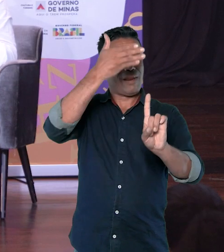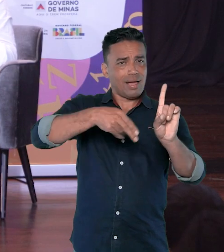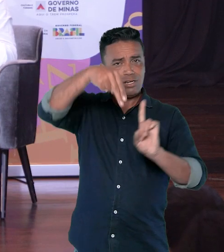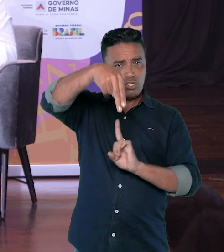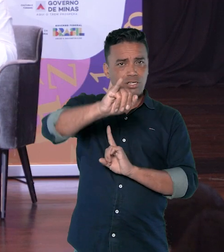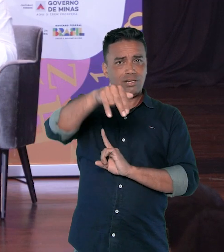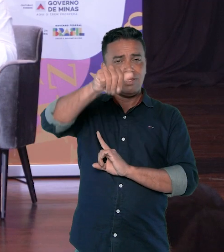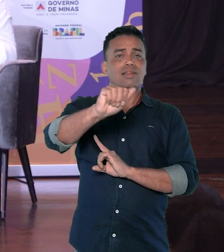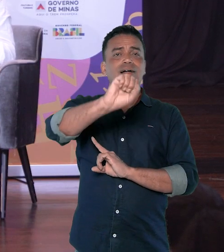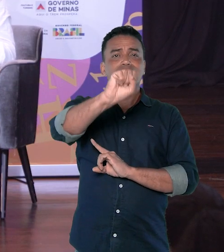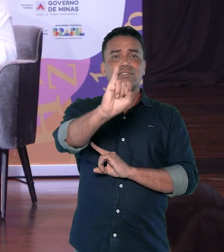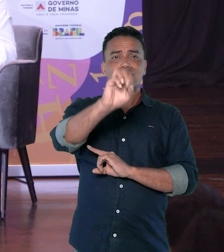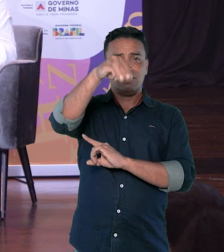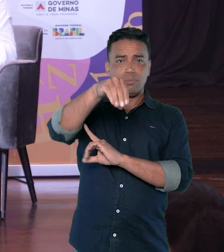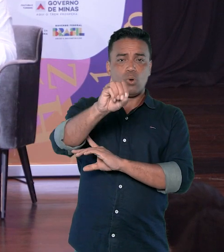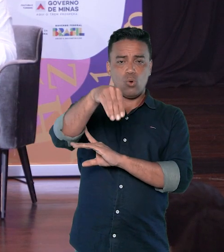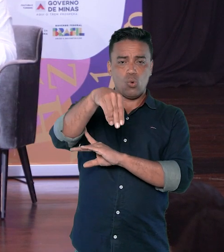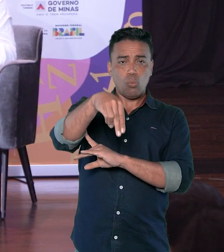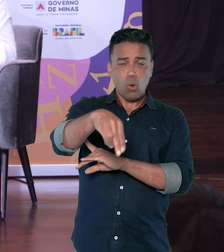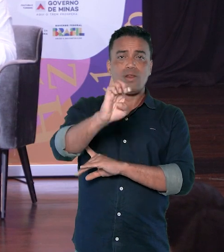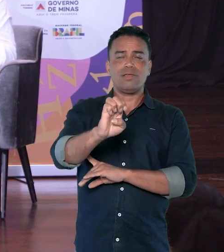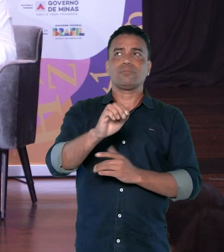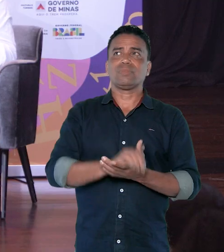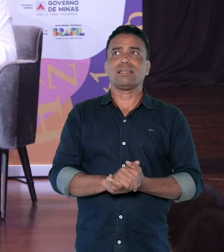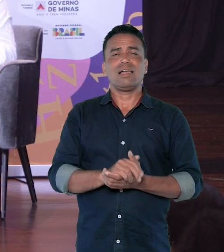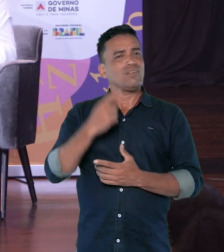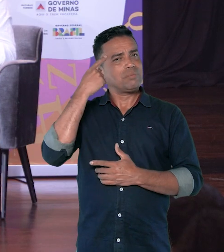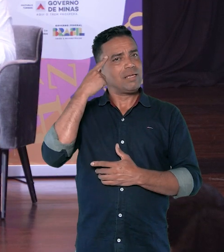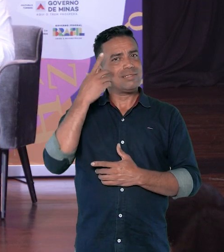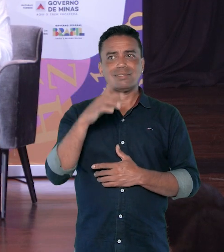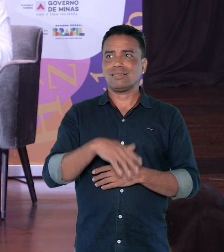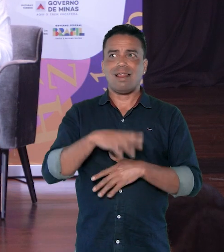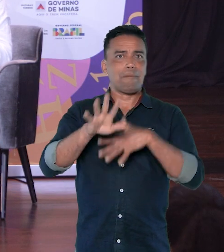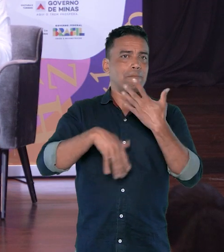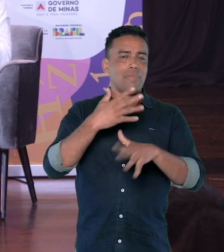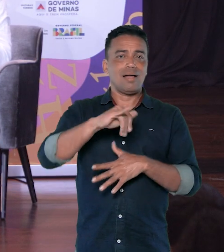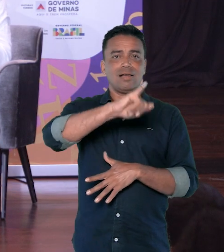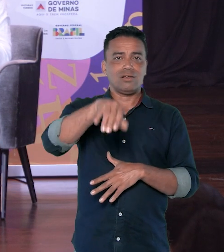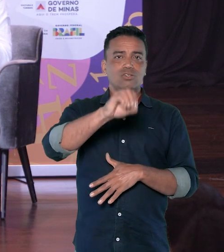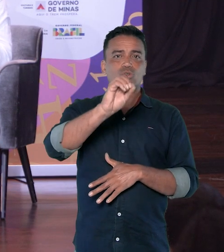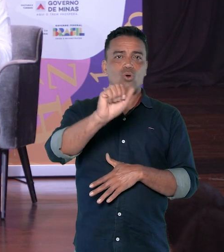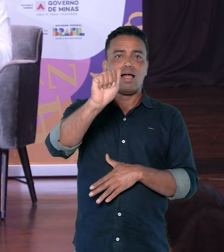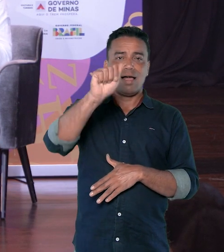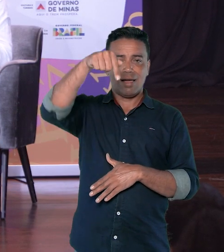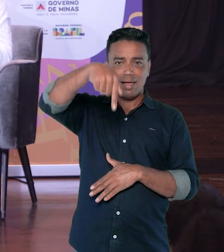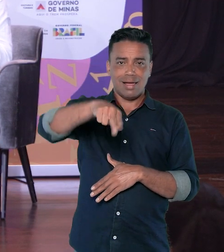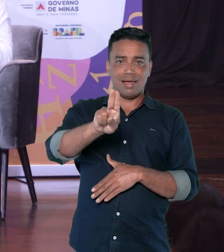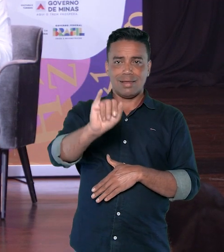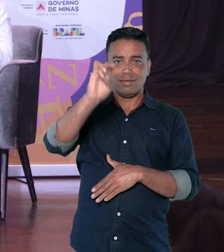E quando a gente pensa nas peripécias do Joaquim, eu acho que o tom é da Amy Winehouse.